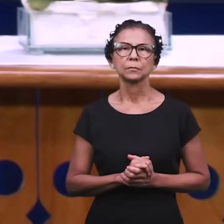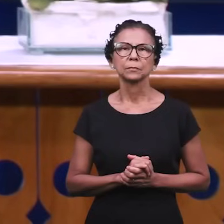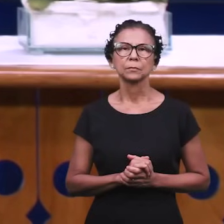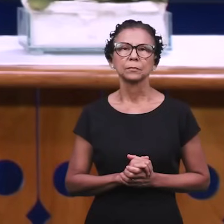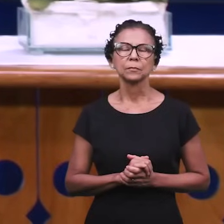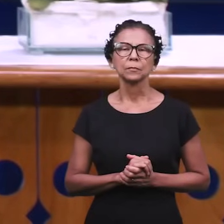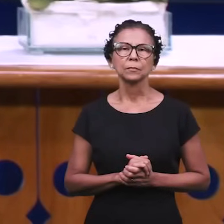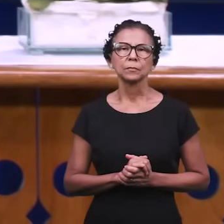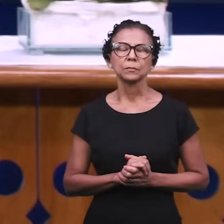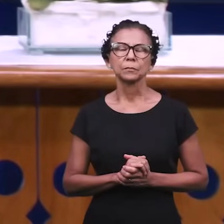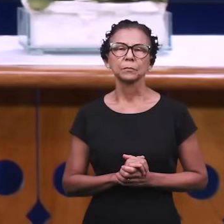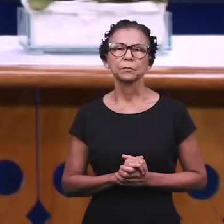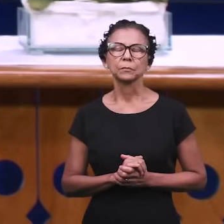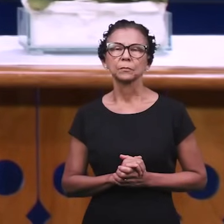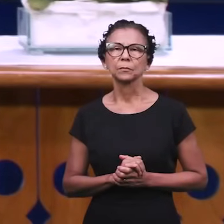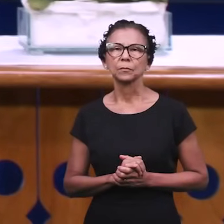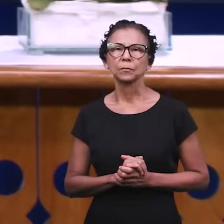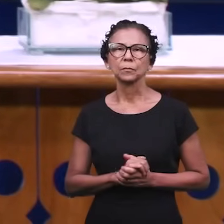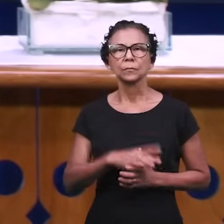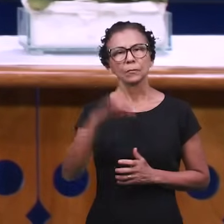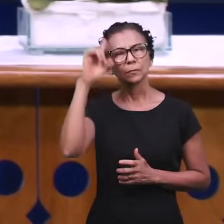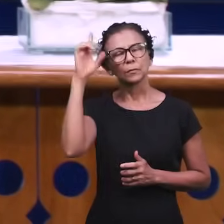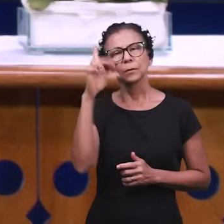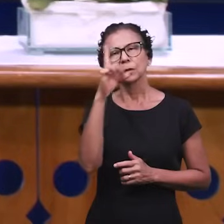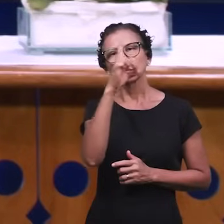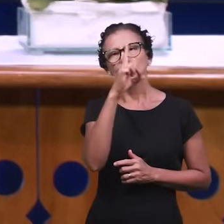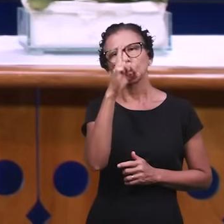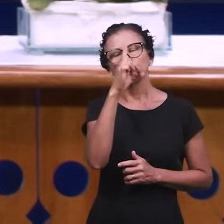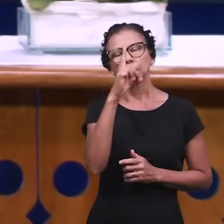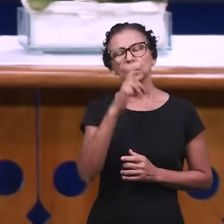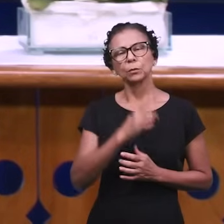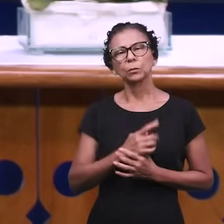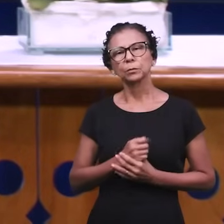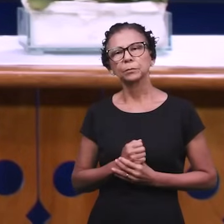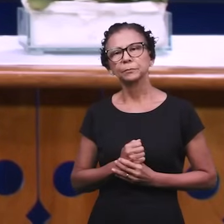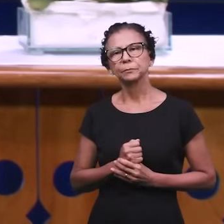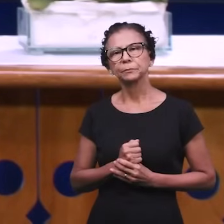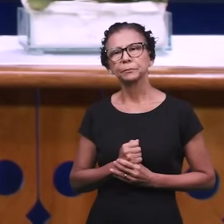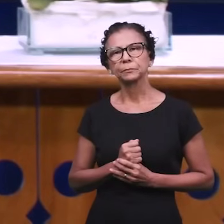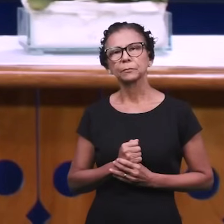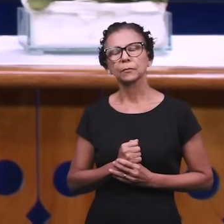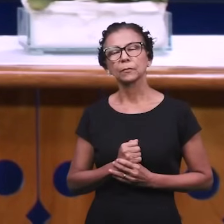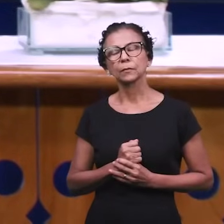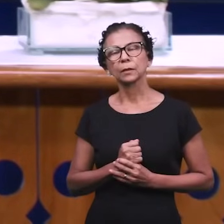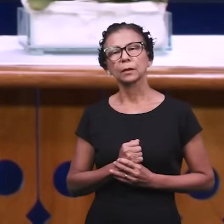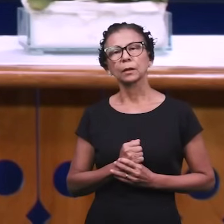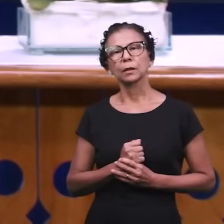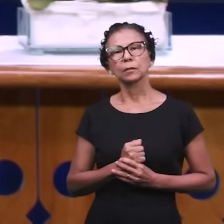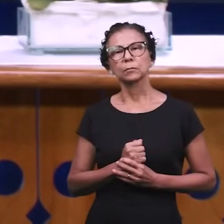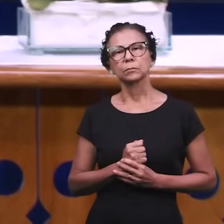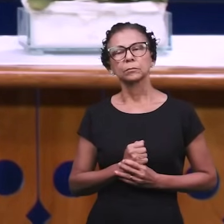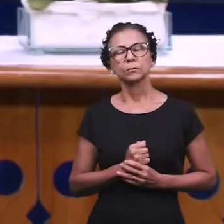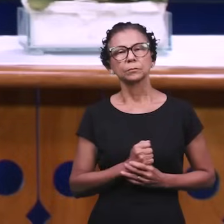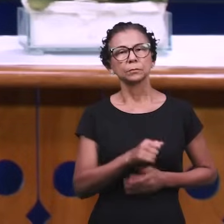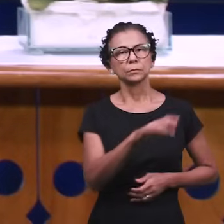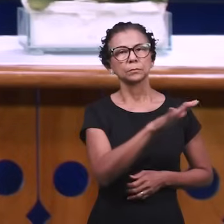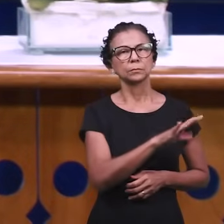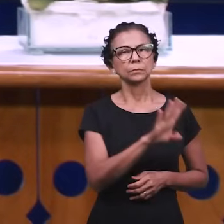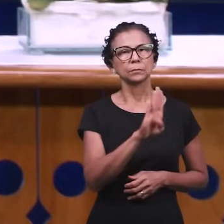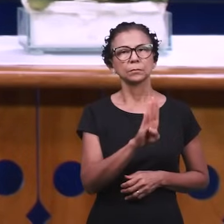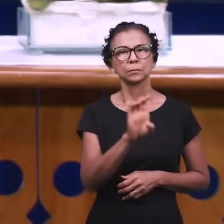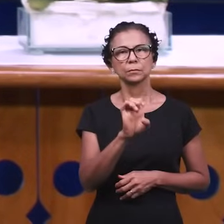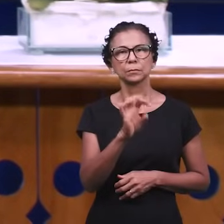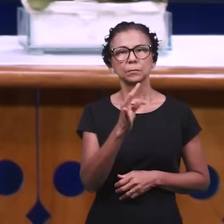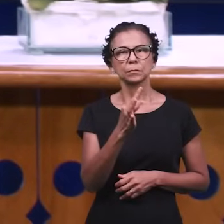na manhã desse dia, era domingo, ele sobe o Monte das Oliveiras. Aliás, ele sai de